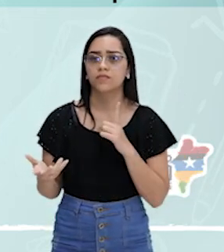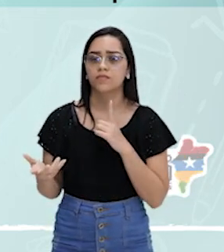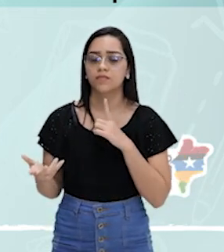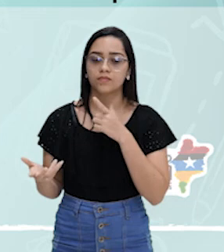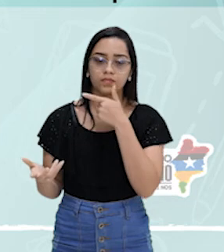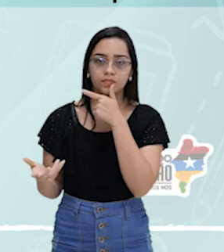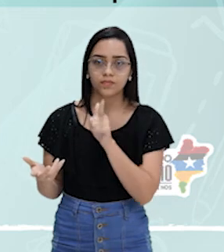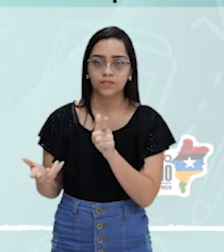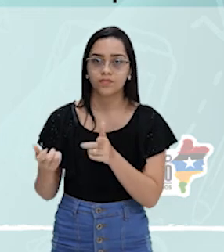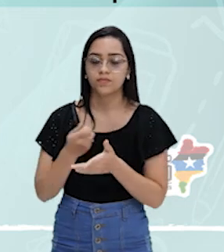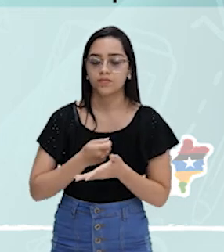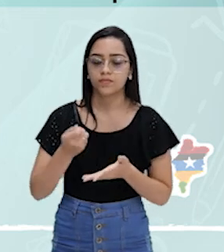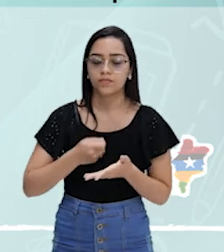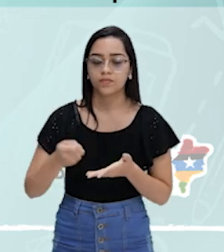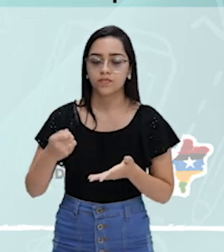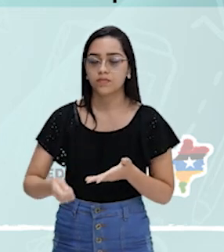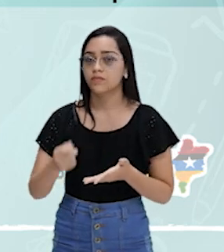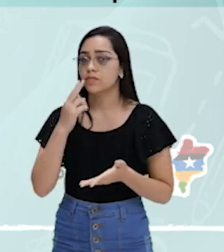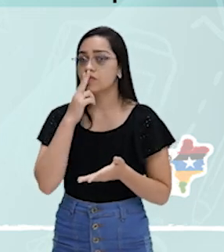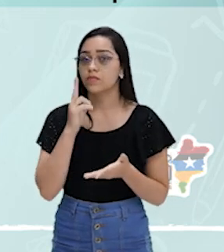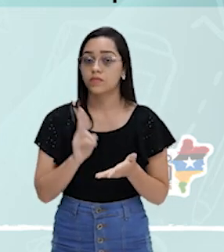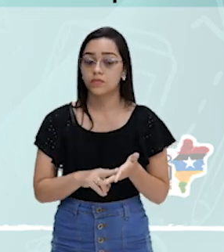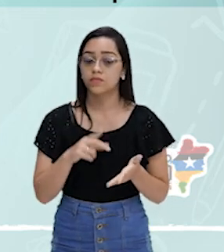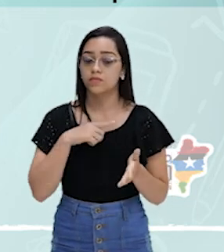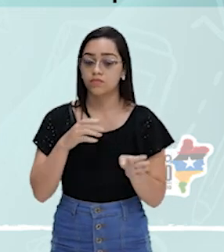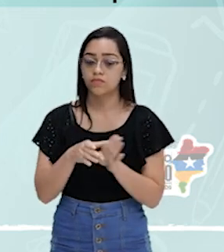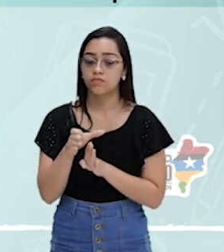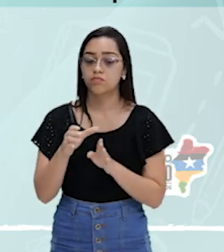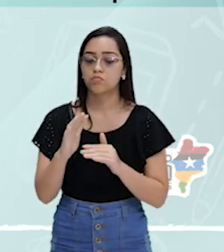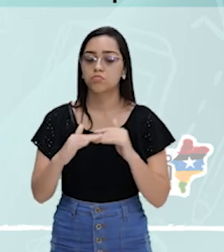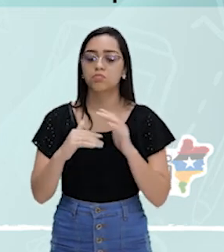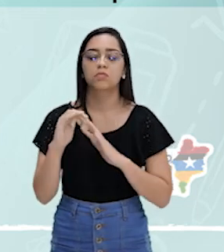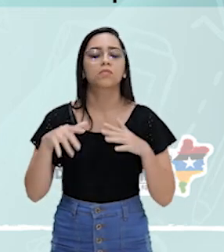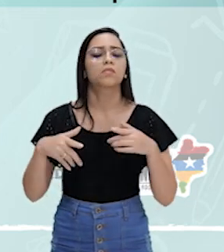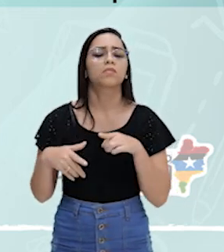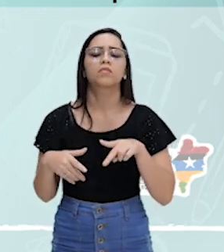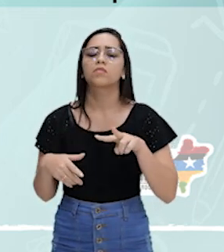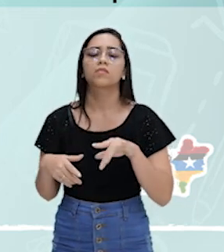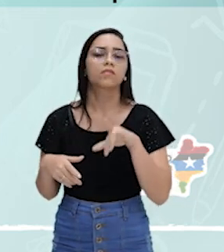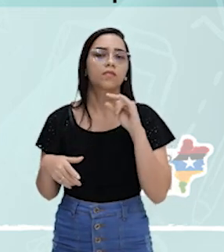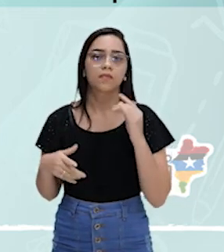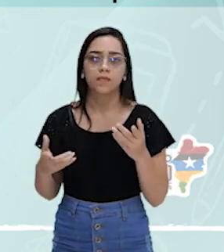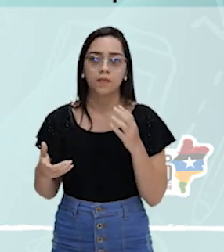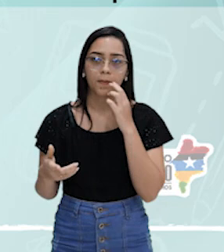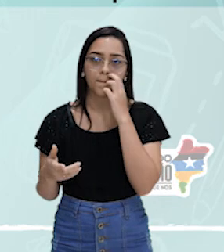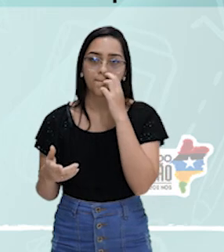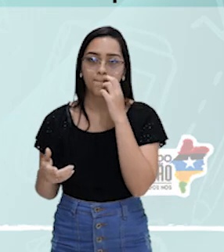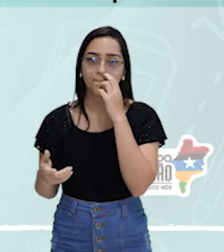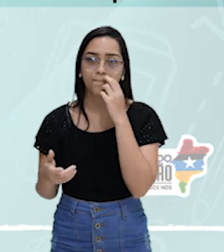da língua, né, da escrita, numa carta de solicitação de emprego? Qual dessas alternativas aí você vai marcar?